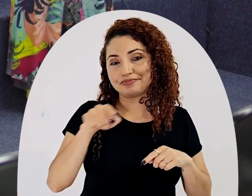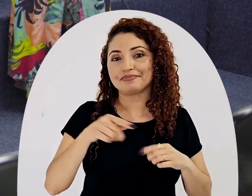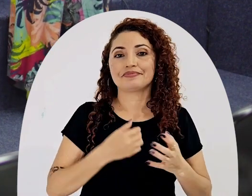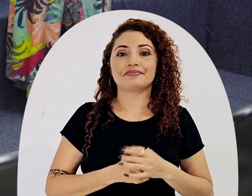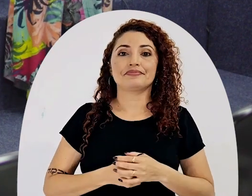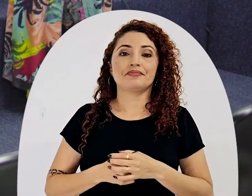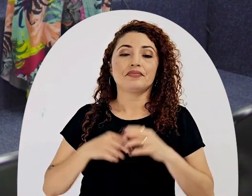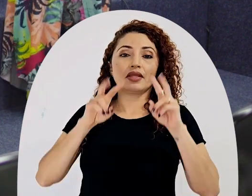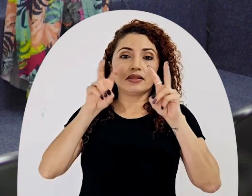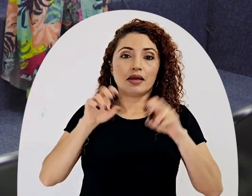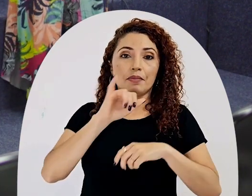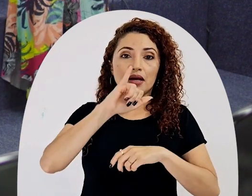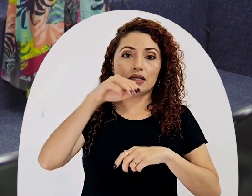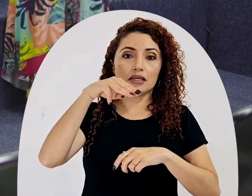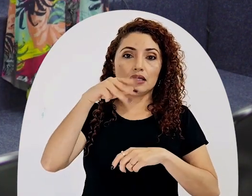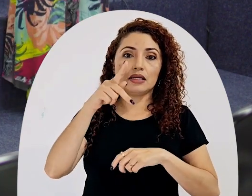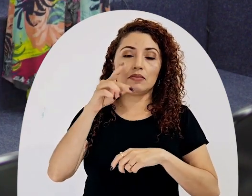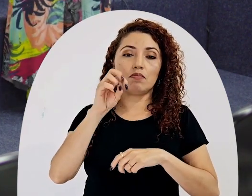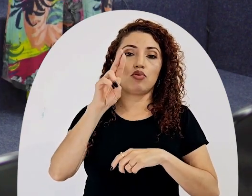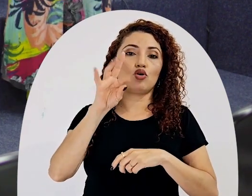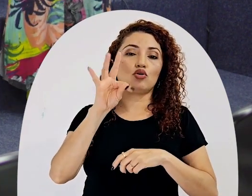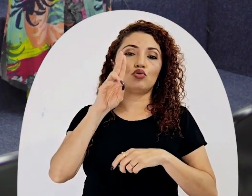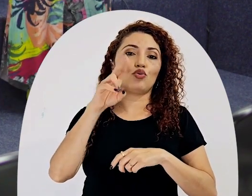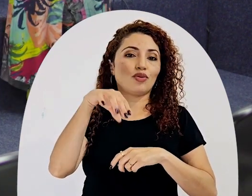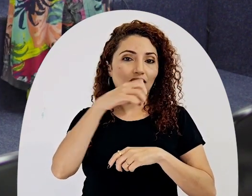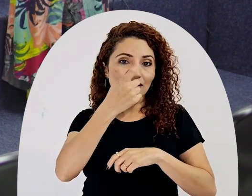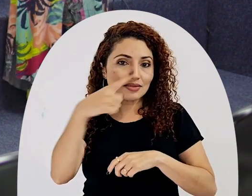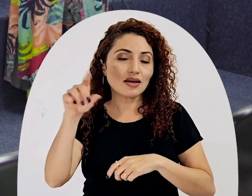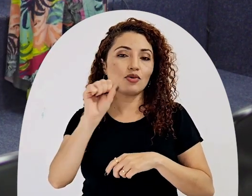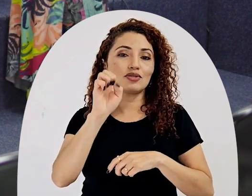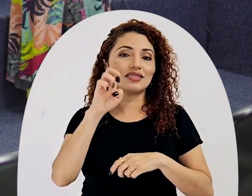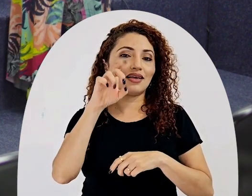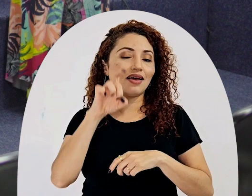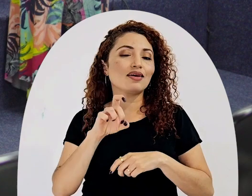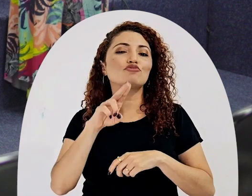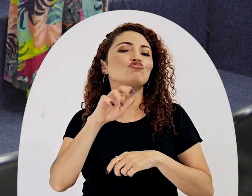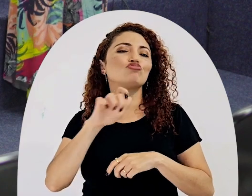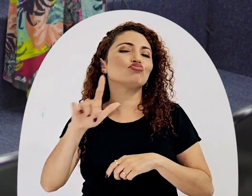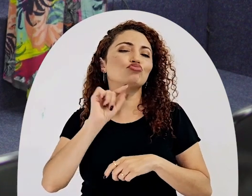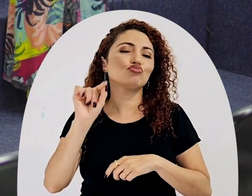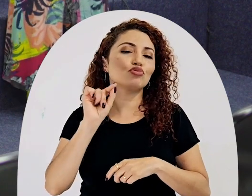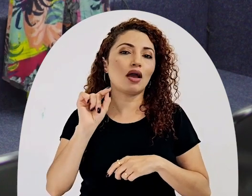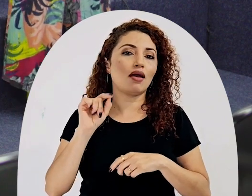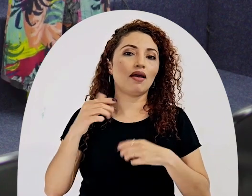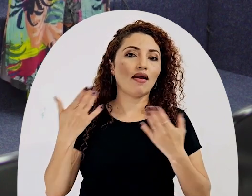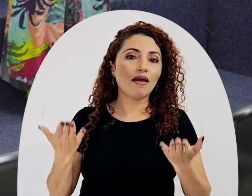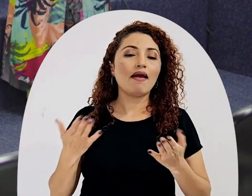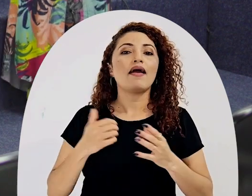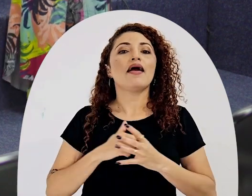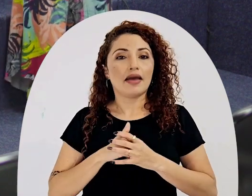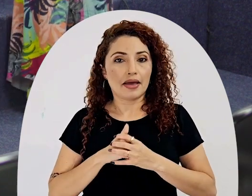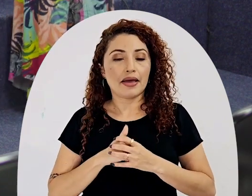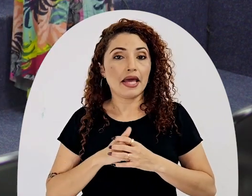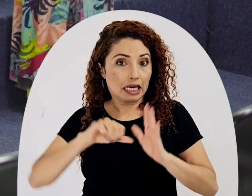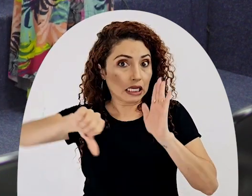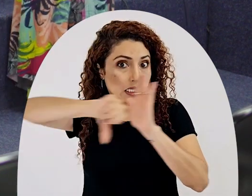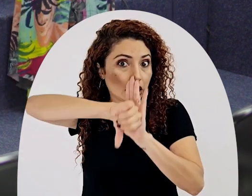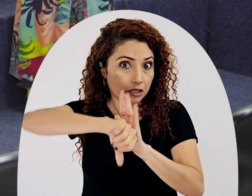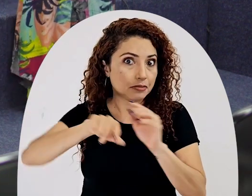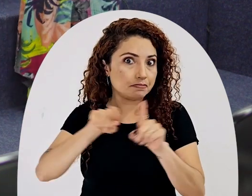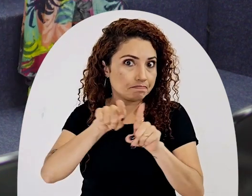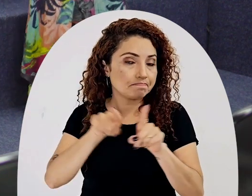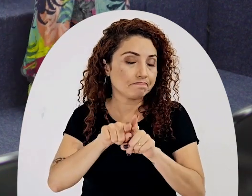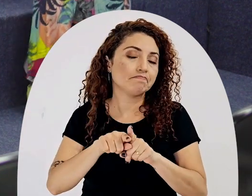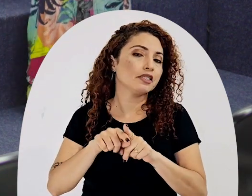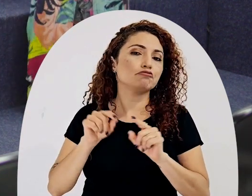da importunação sexual, a gente também está falando de uma violência de natureza sexual, mas que geralmente é cometida, né, um crime